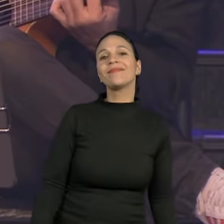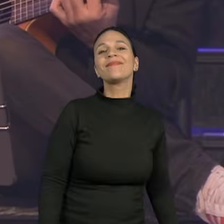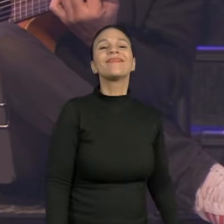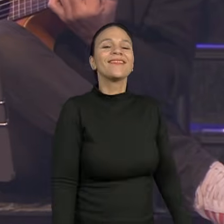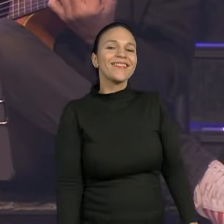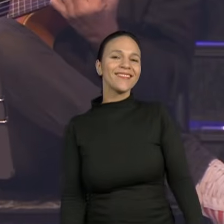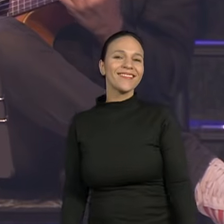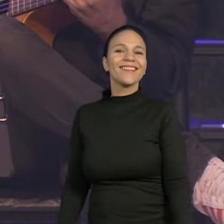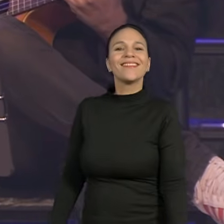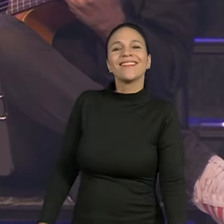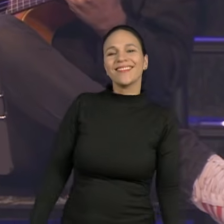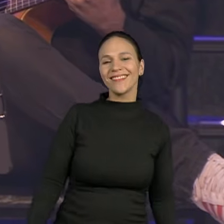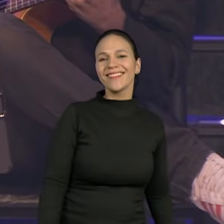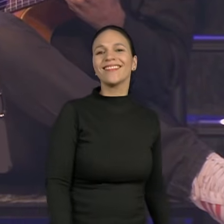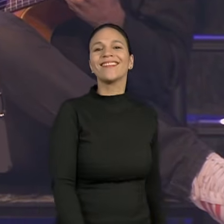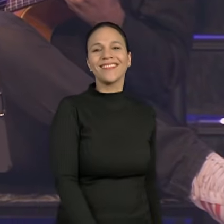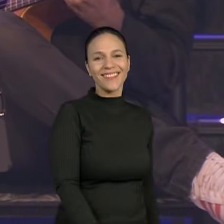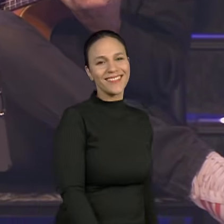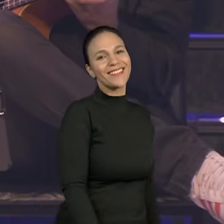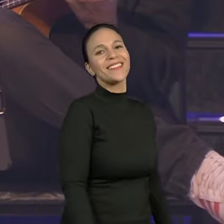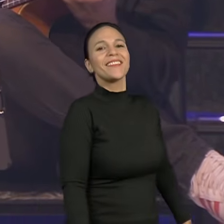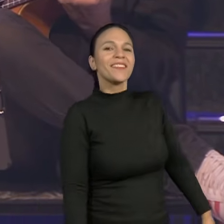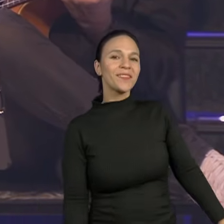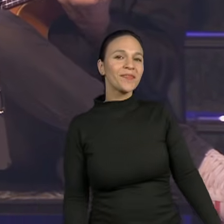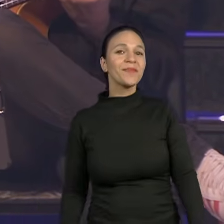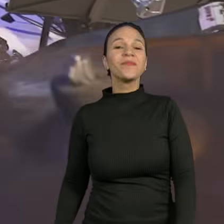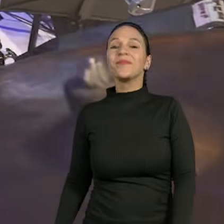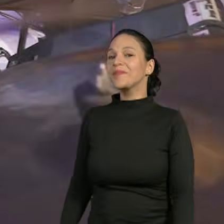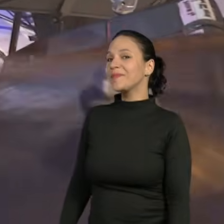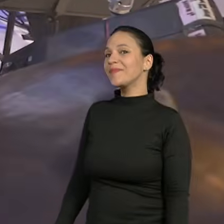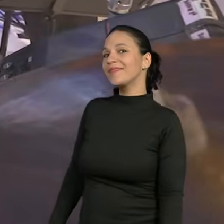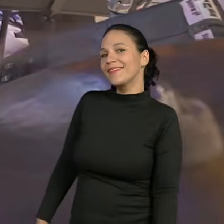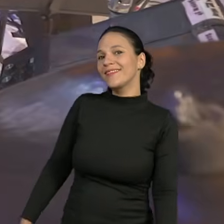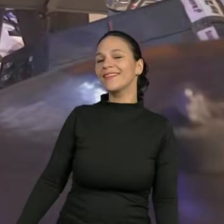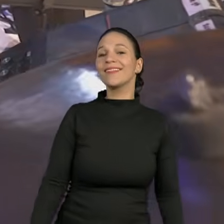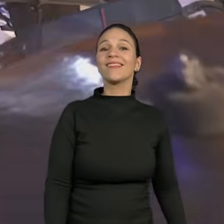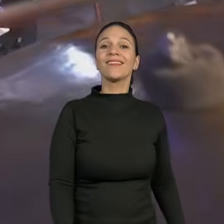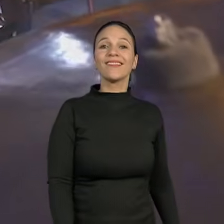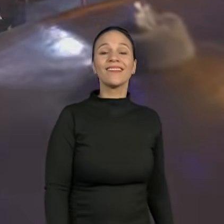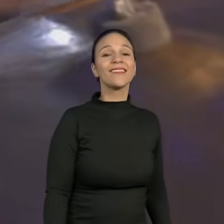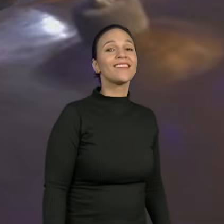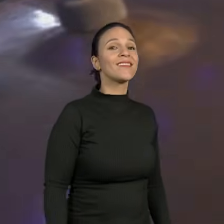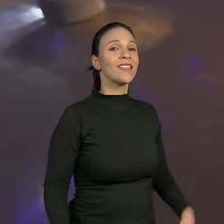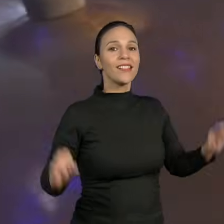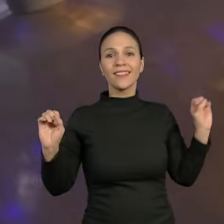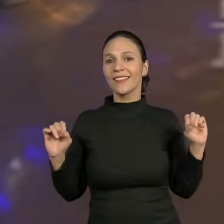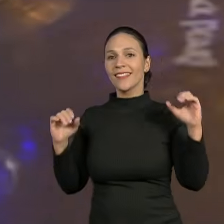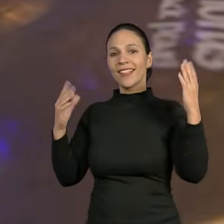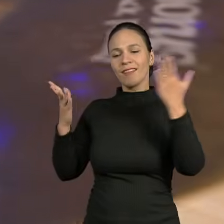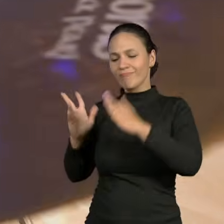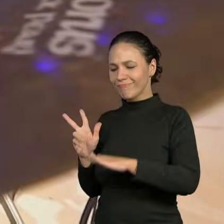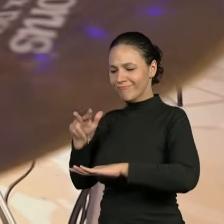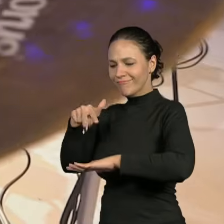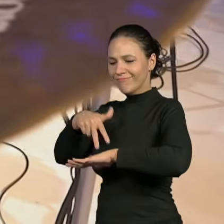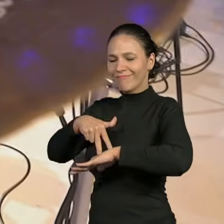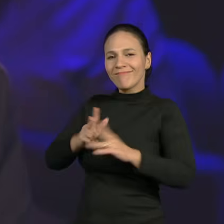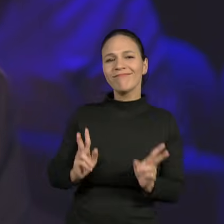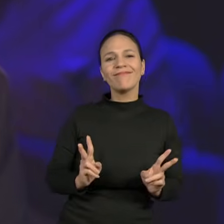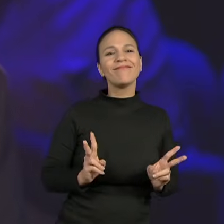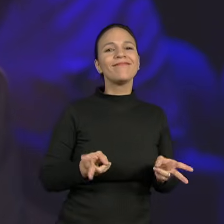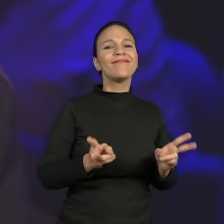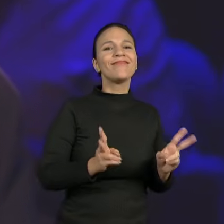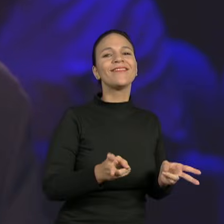La la ya, la la ya, la ya, la la ya, la la ya, la ya, la la ya, la la